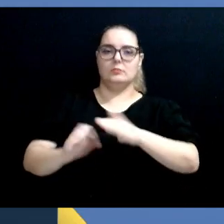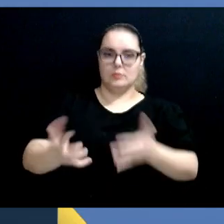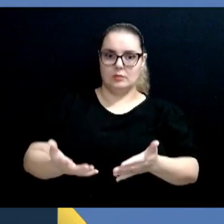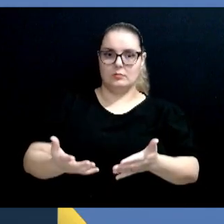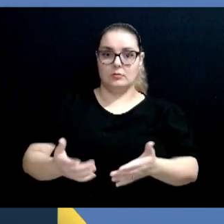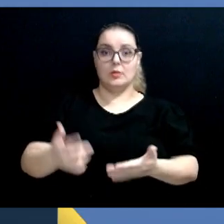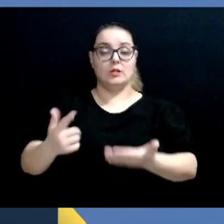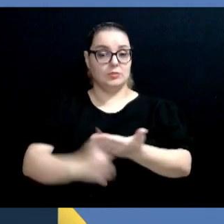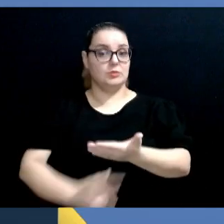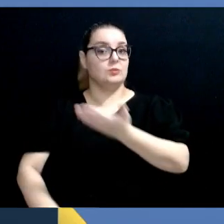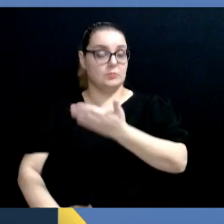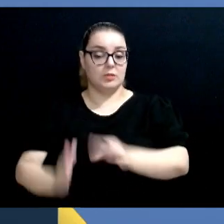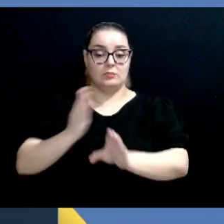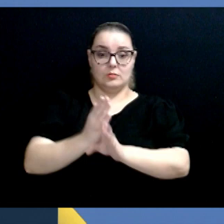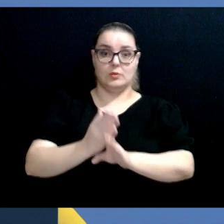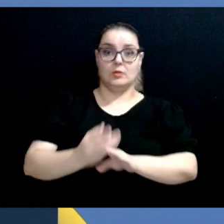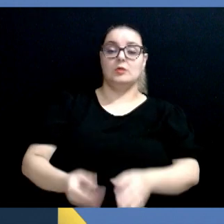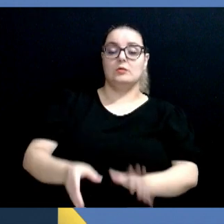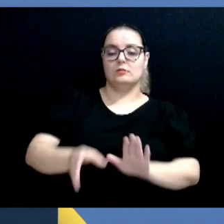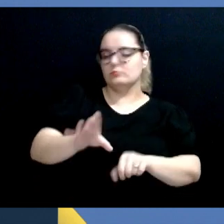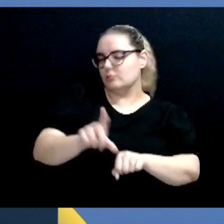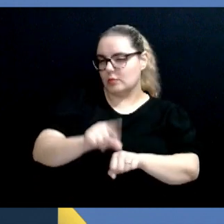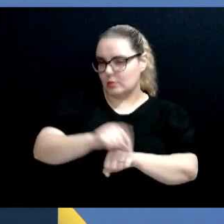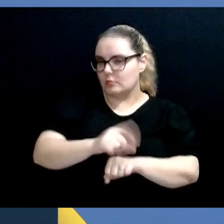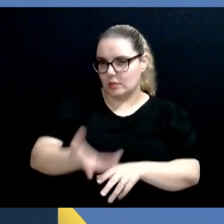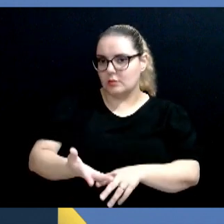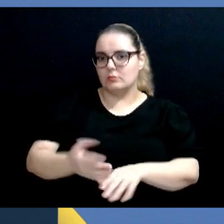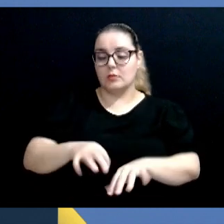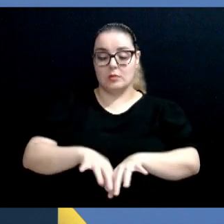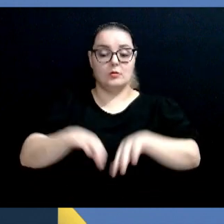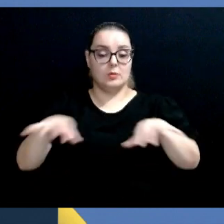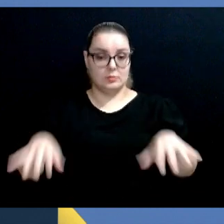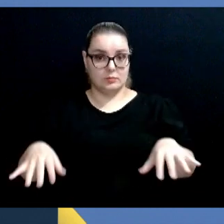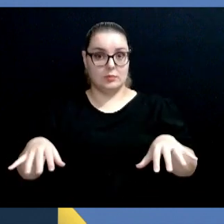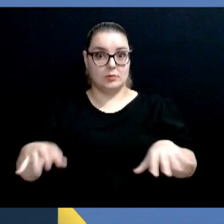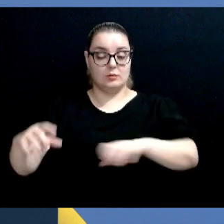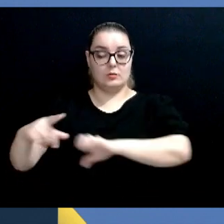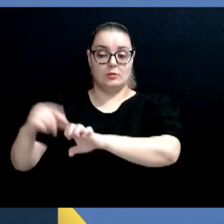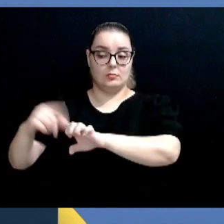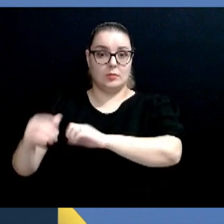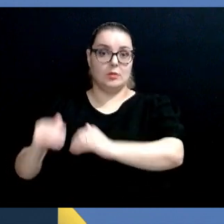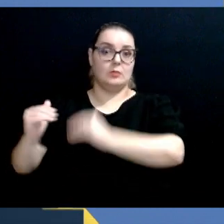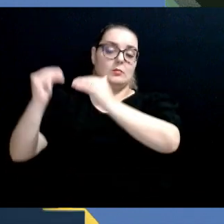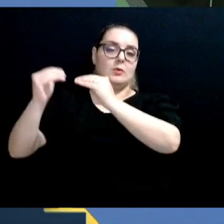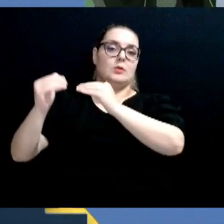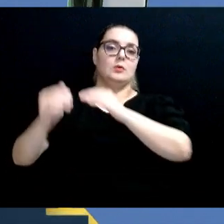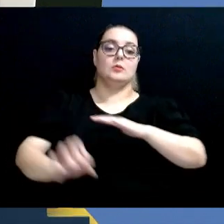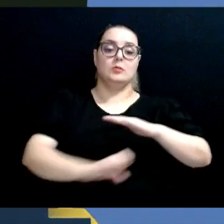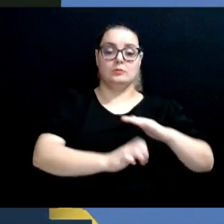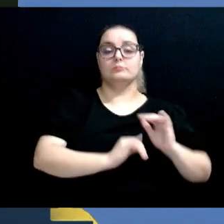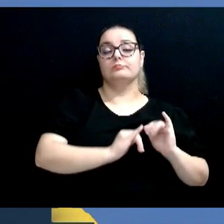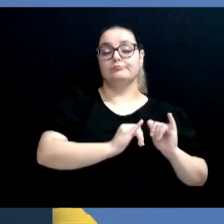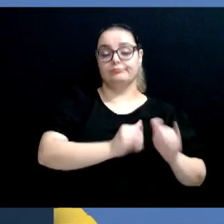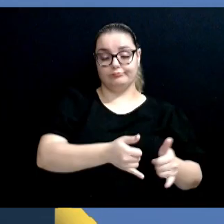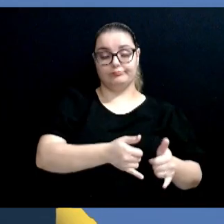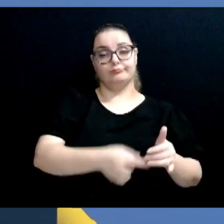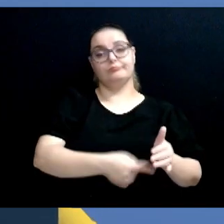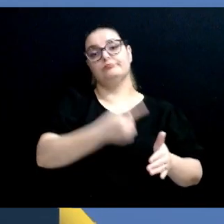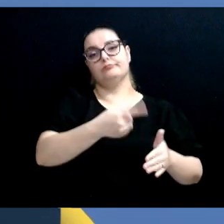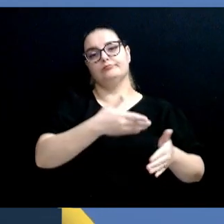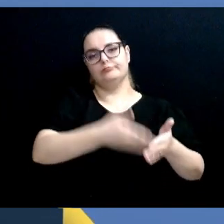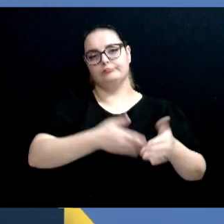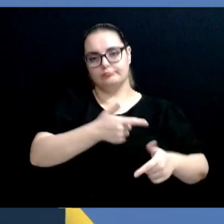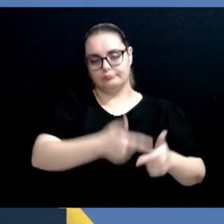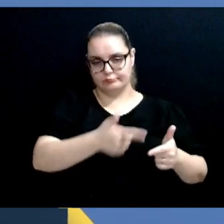transformar as suas ideias em projetos promissores. Logística colaborativa. Nesta obra, Daniele Melo